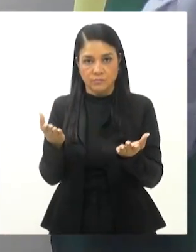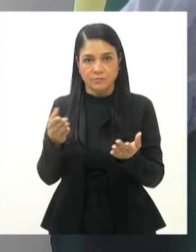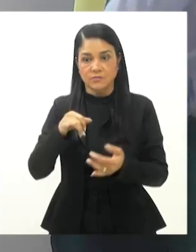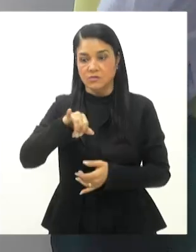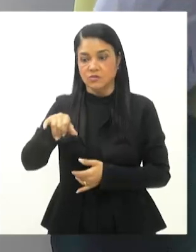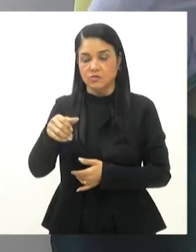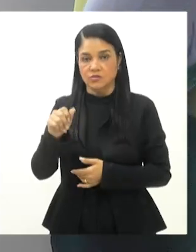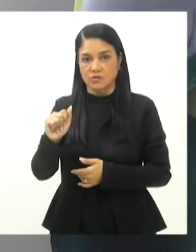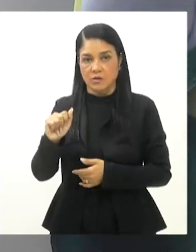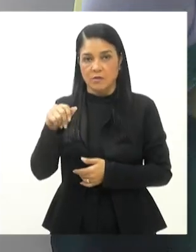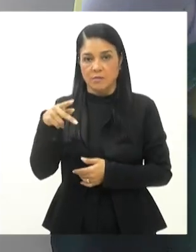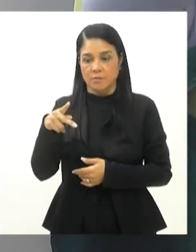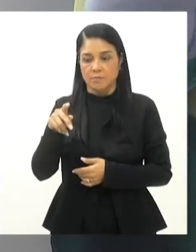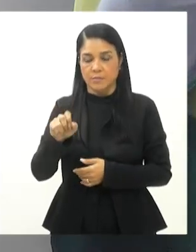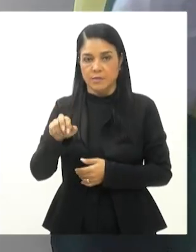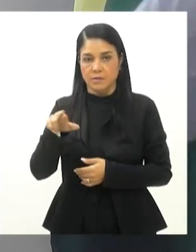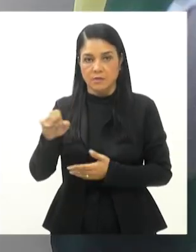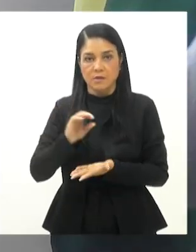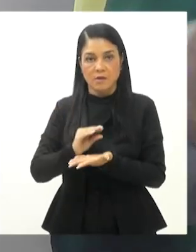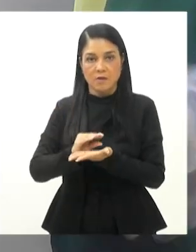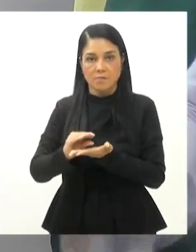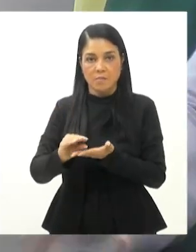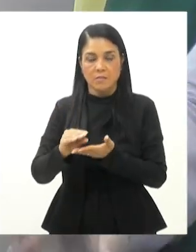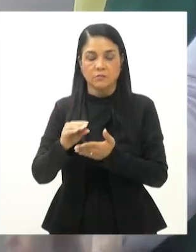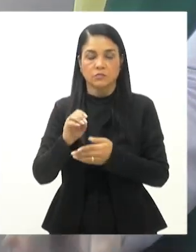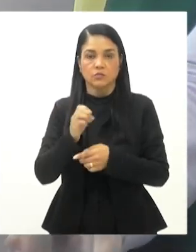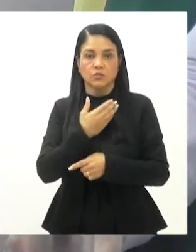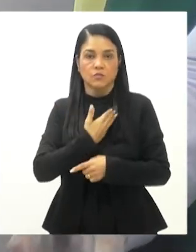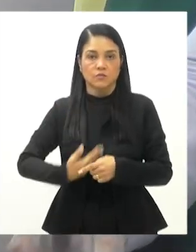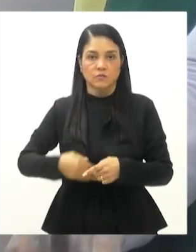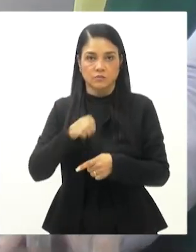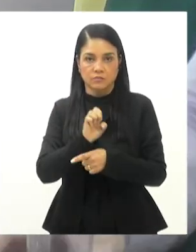foi repasse do governo do estado através da Secretaria